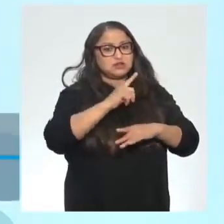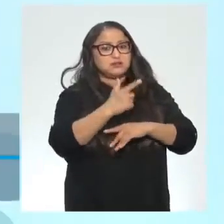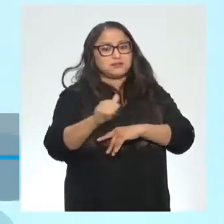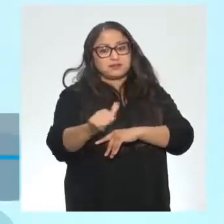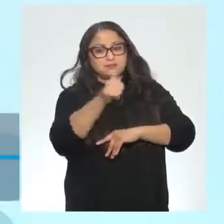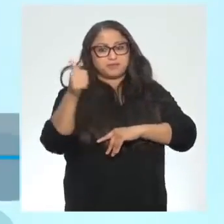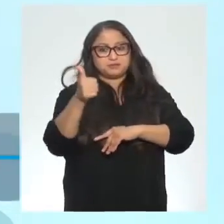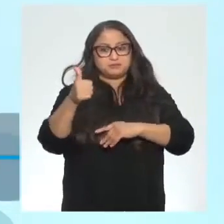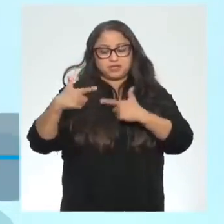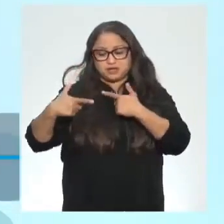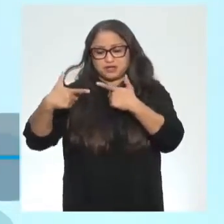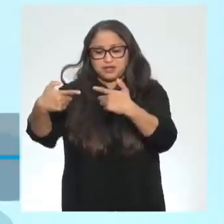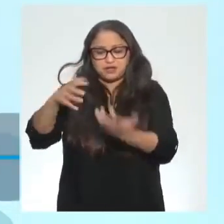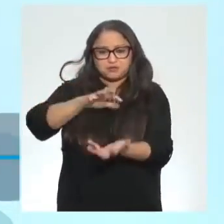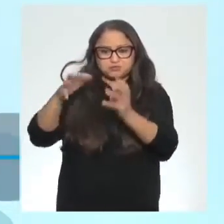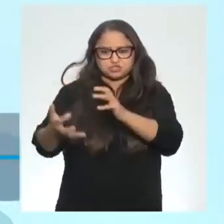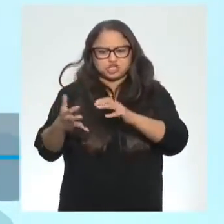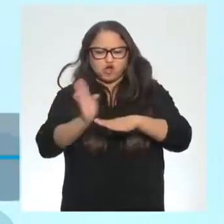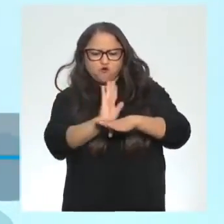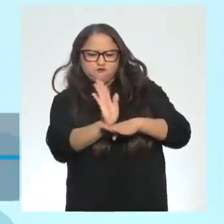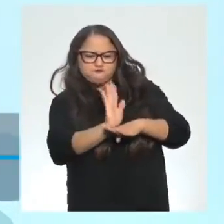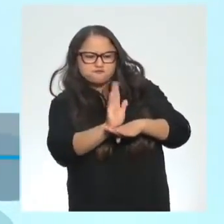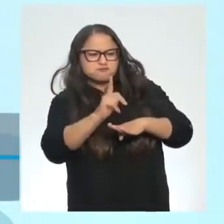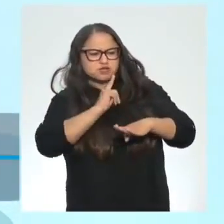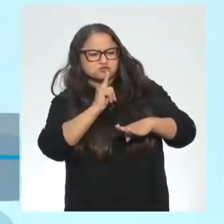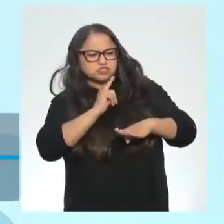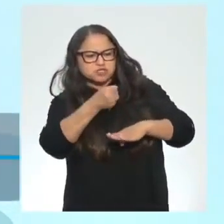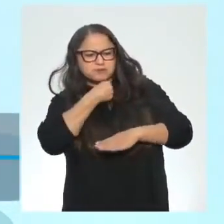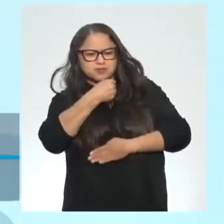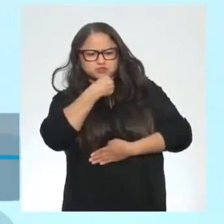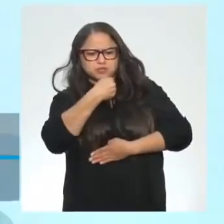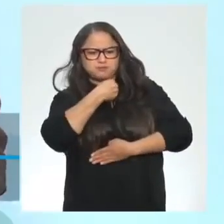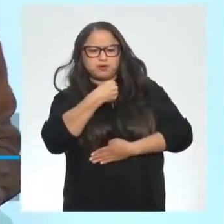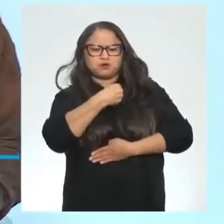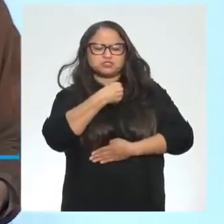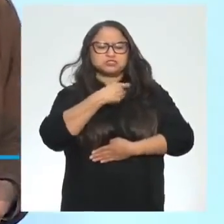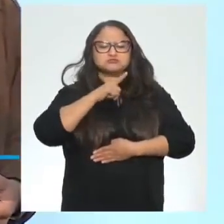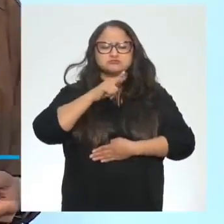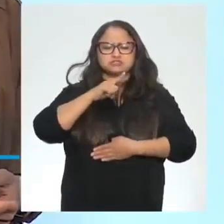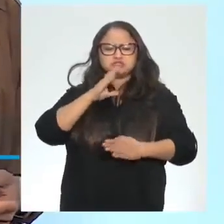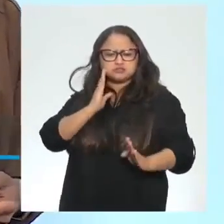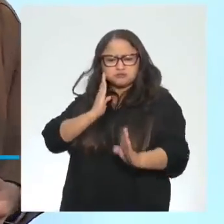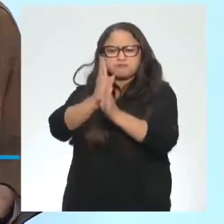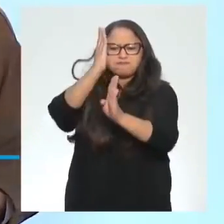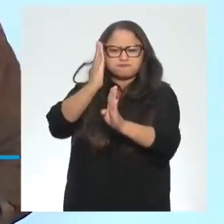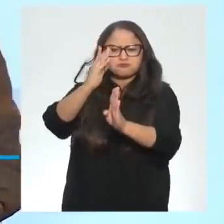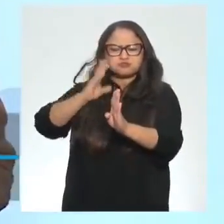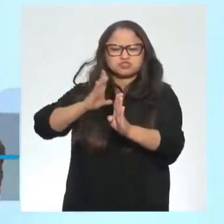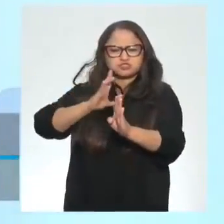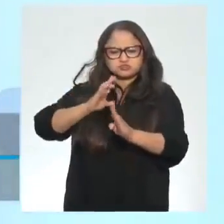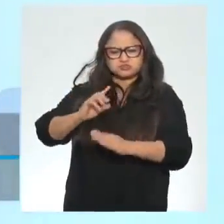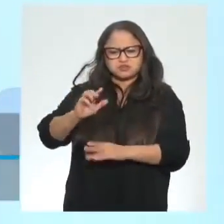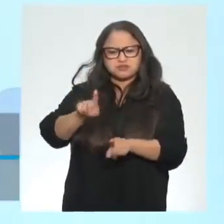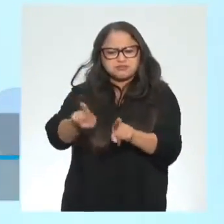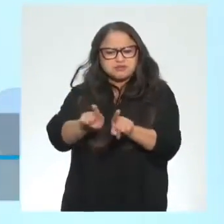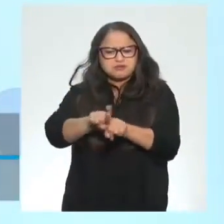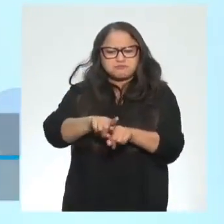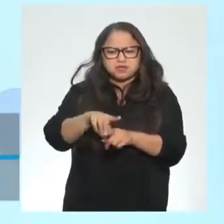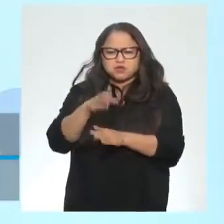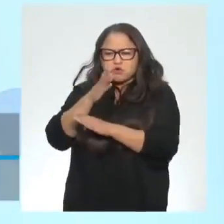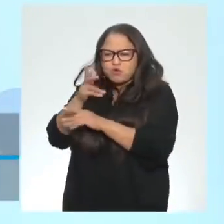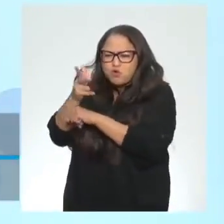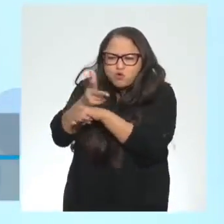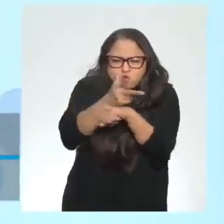Luíse, documentários da época, filmados ali mesmo pelos repórteres, aqueles que estavam no fronte, muitos soldados também filmavam, né, o